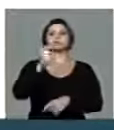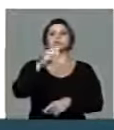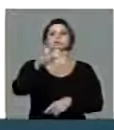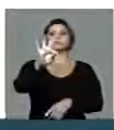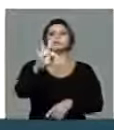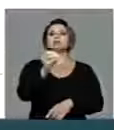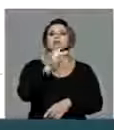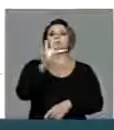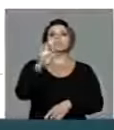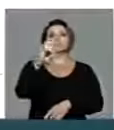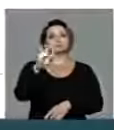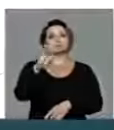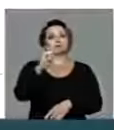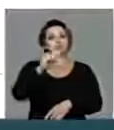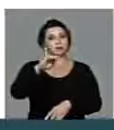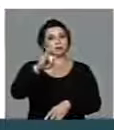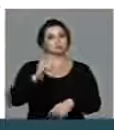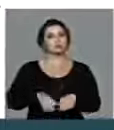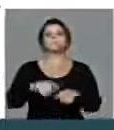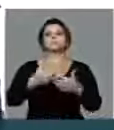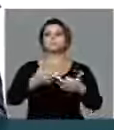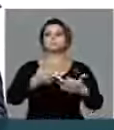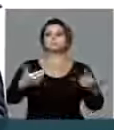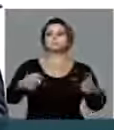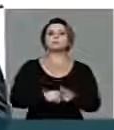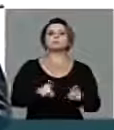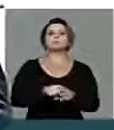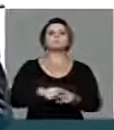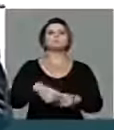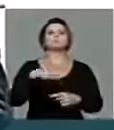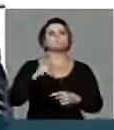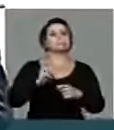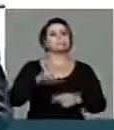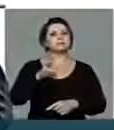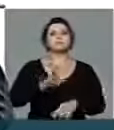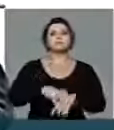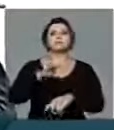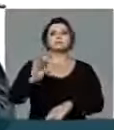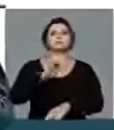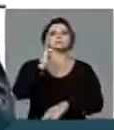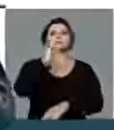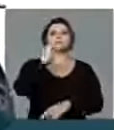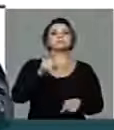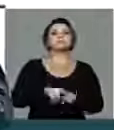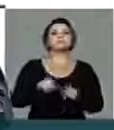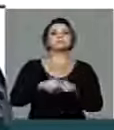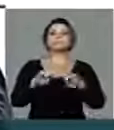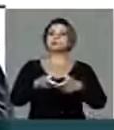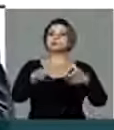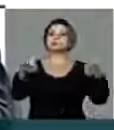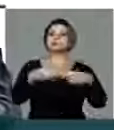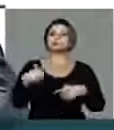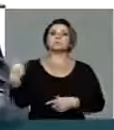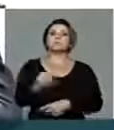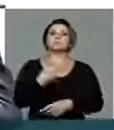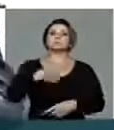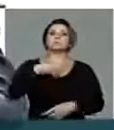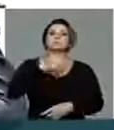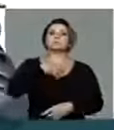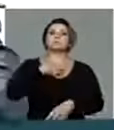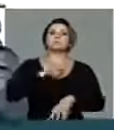mencionou, e outras reformas realmente de vulto. Não há dúvida que o orçamento impositivo engrandece a nós próprios